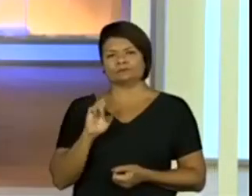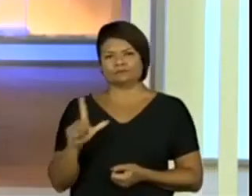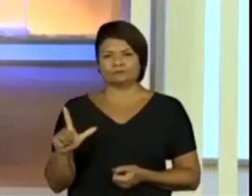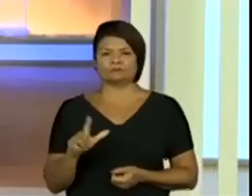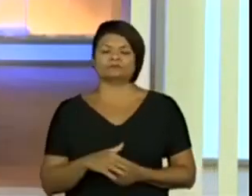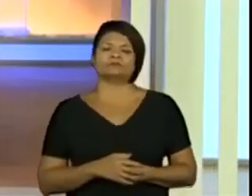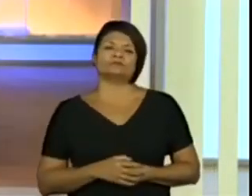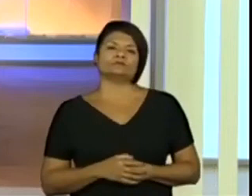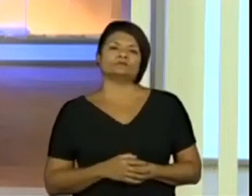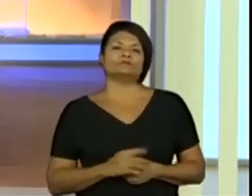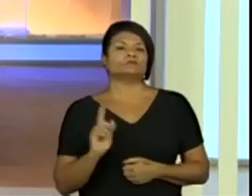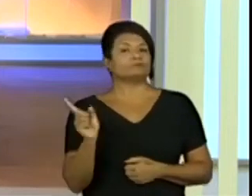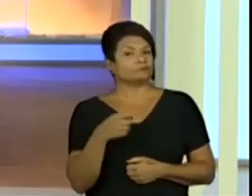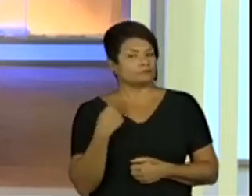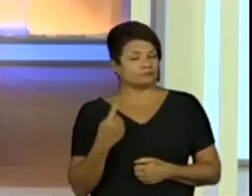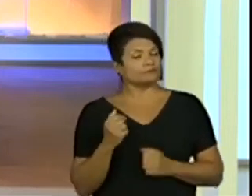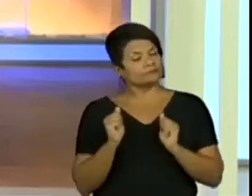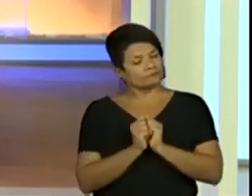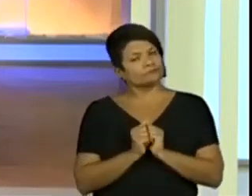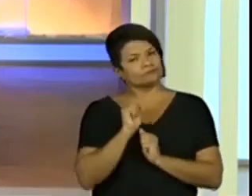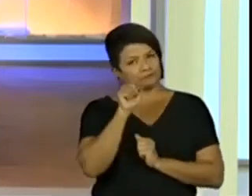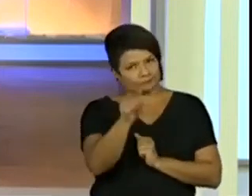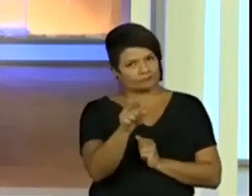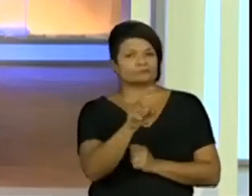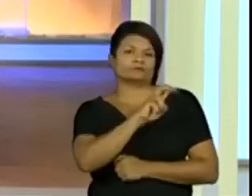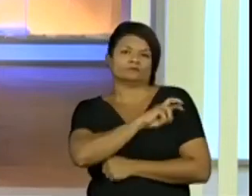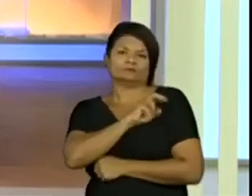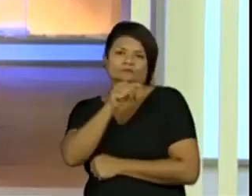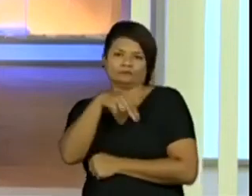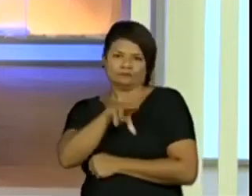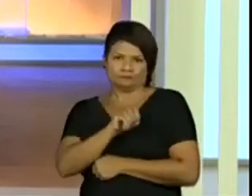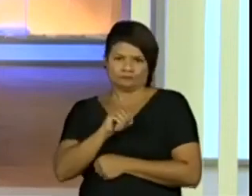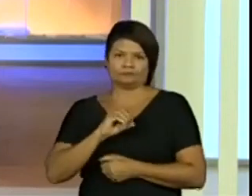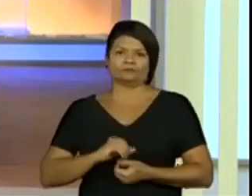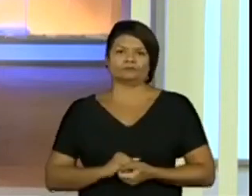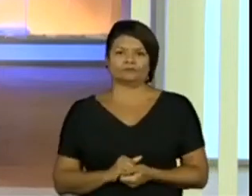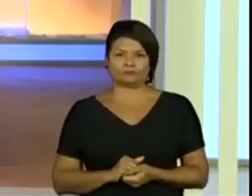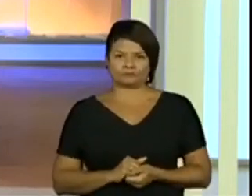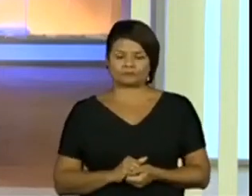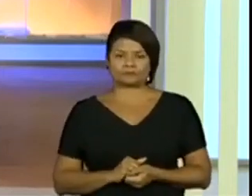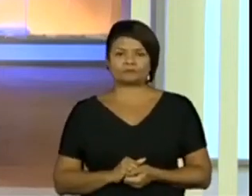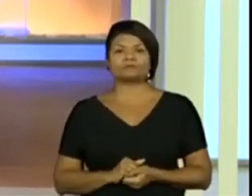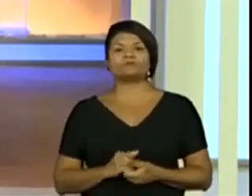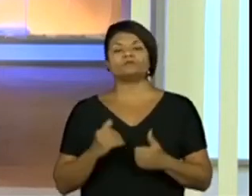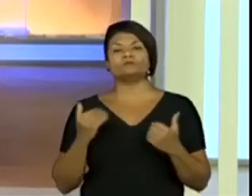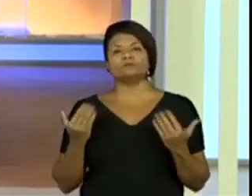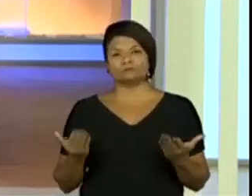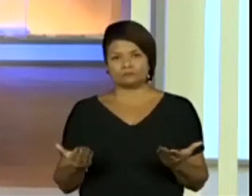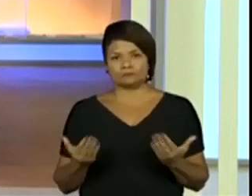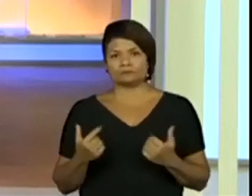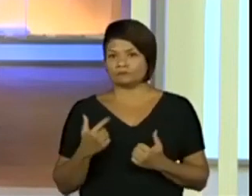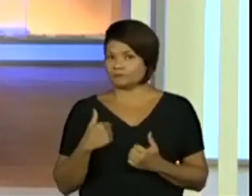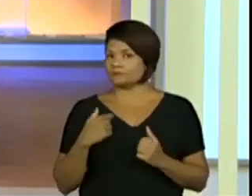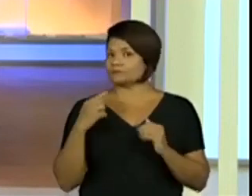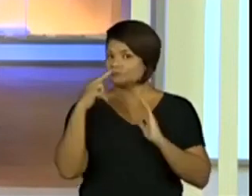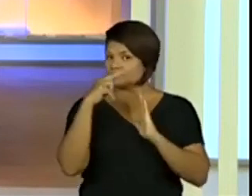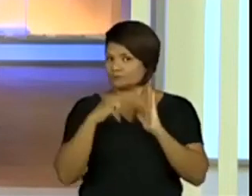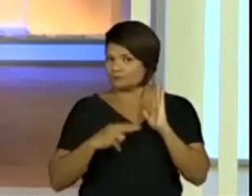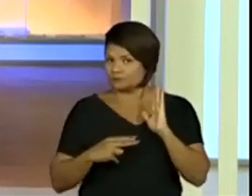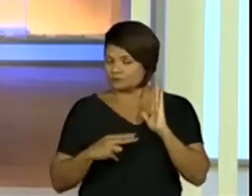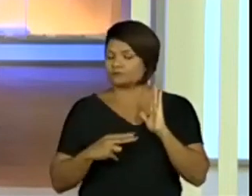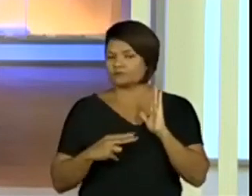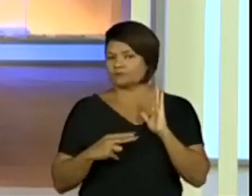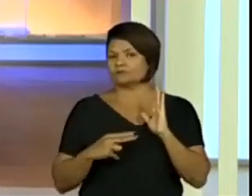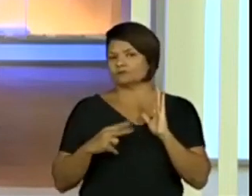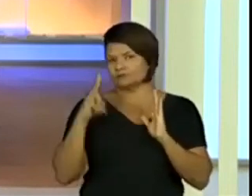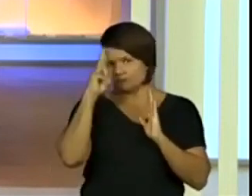Hoje iremos ficar junto a vocês, os quintos anos. Vou ler uma história, um